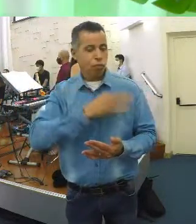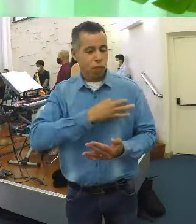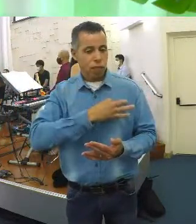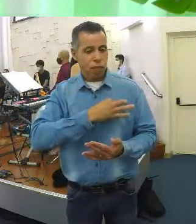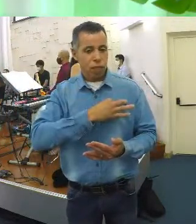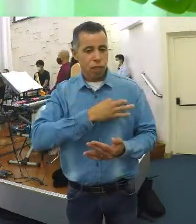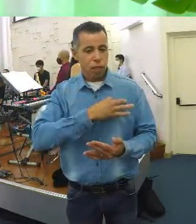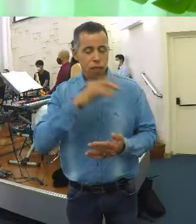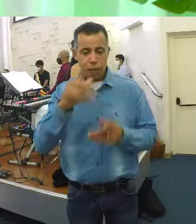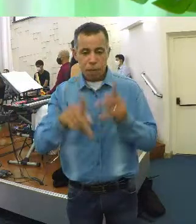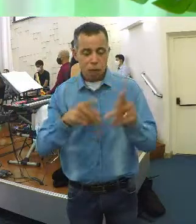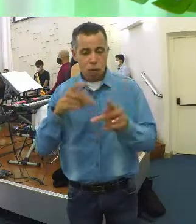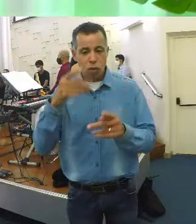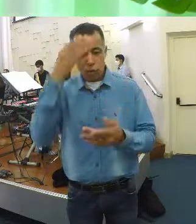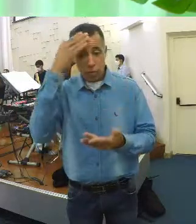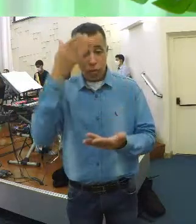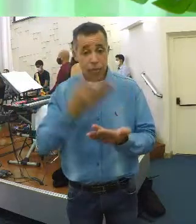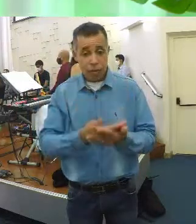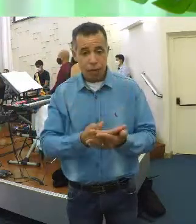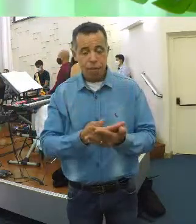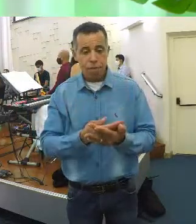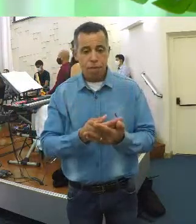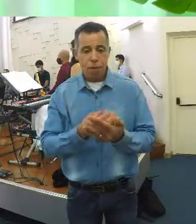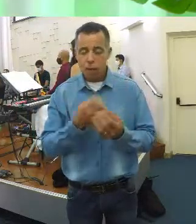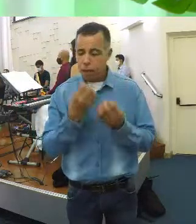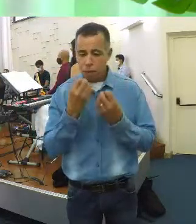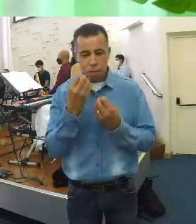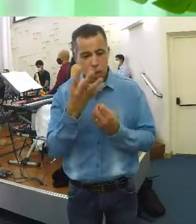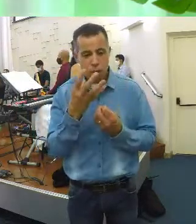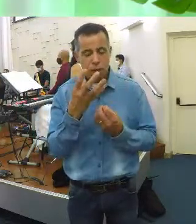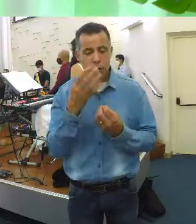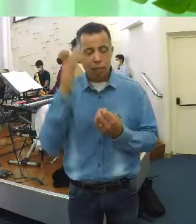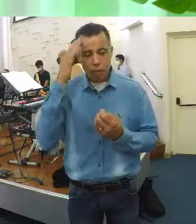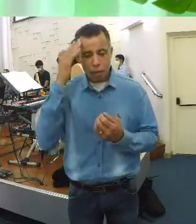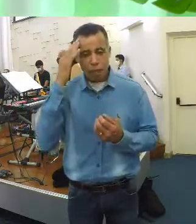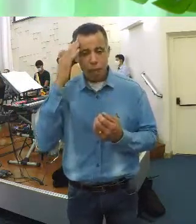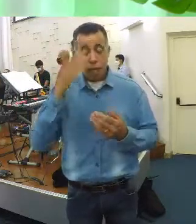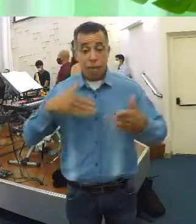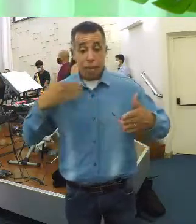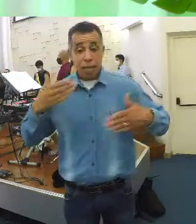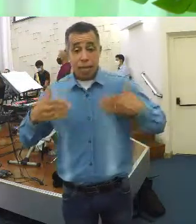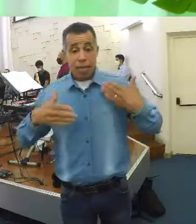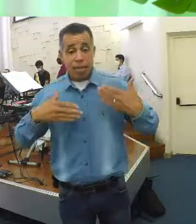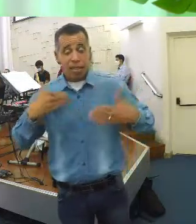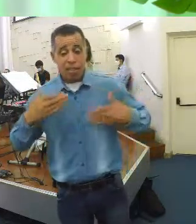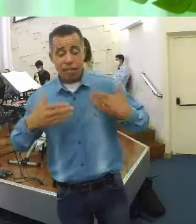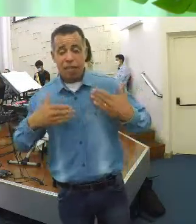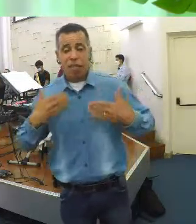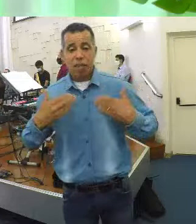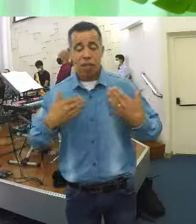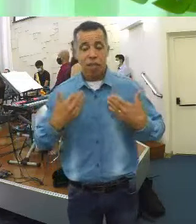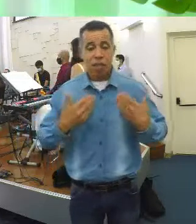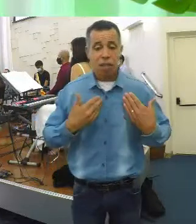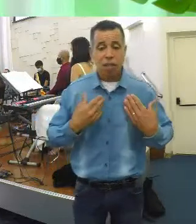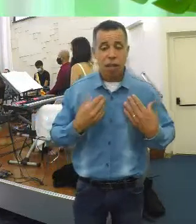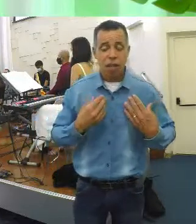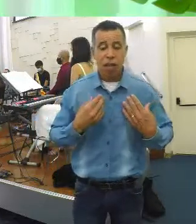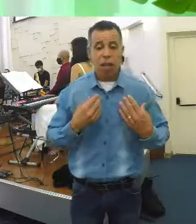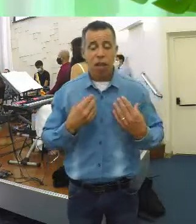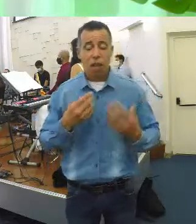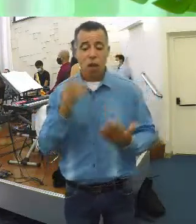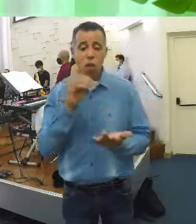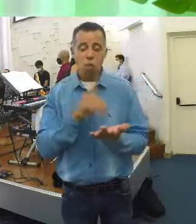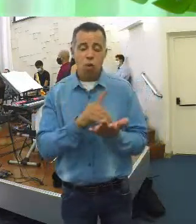creem. Que bênção, irmão, sabermos que a alegria do crente não é um estado de espírito, como o